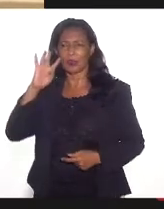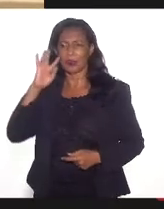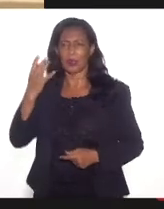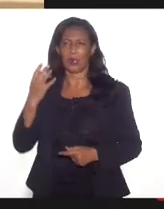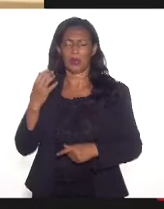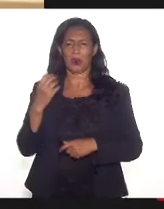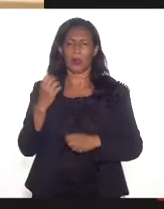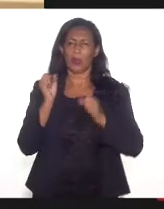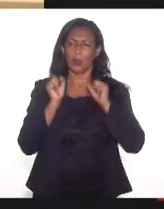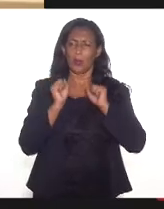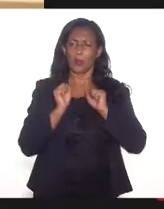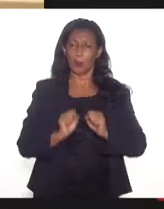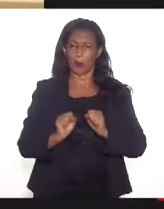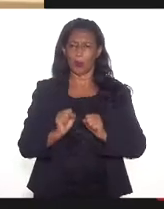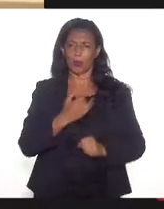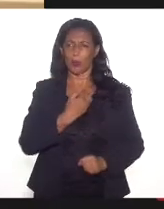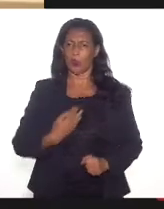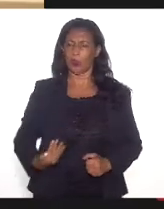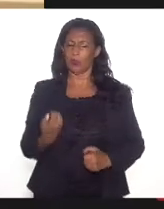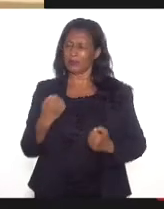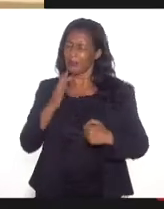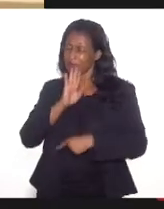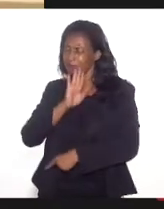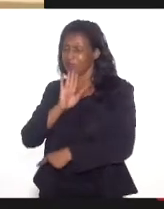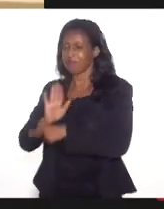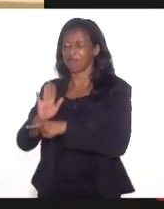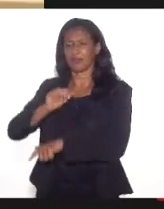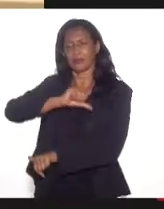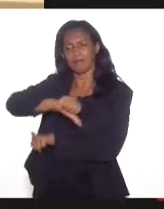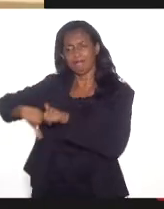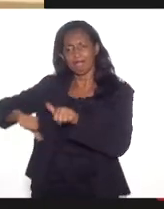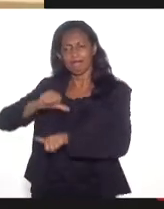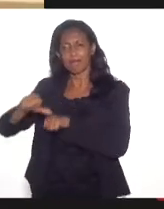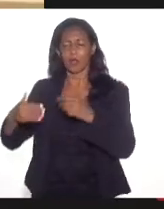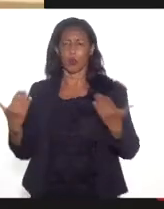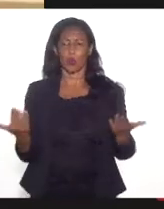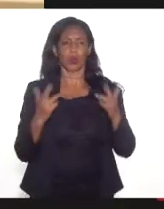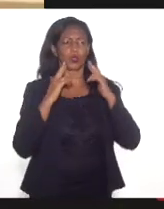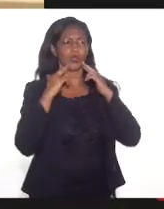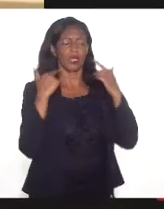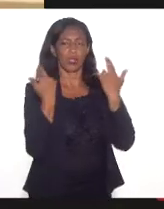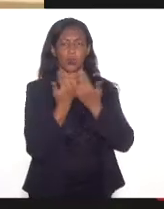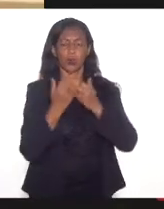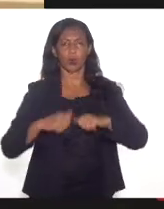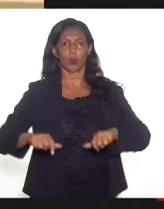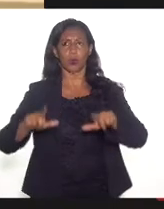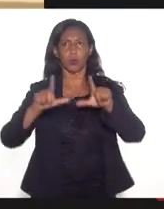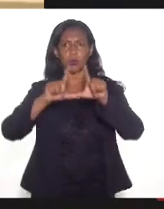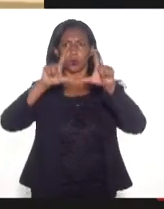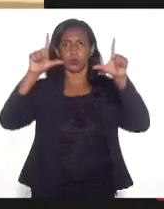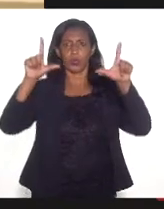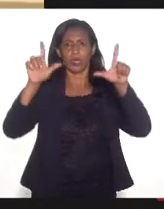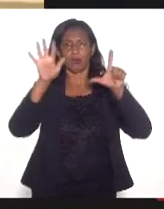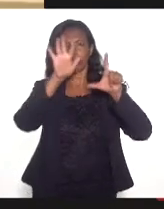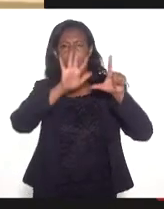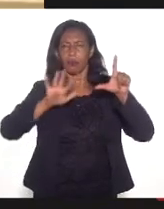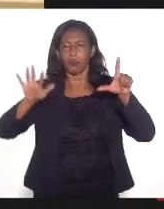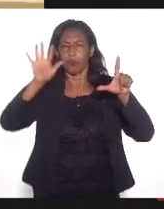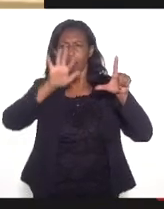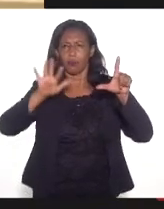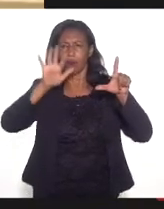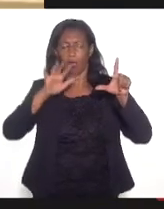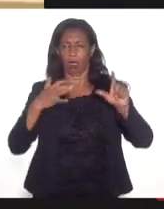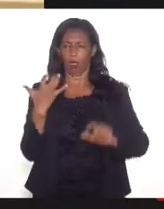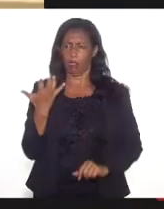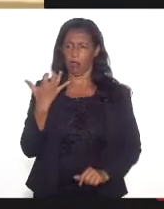pelo poder público. Então, na audiência de hoje, que tem um caráter de apresentação no trabalho, a gente pretende aqui escutar